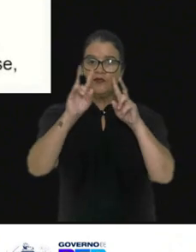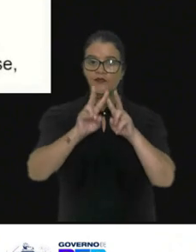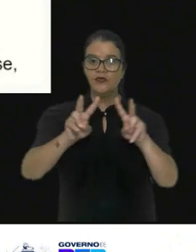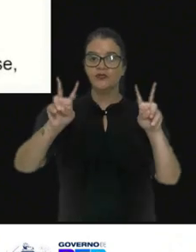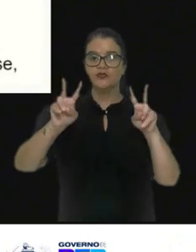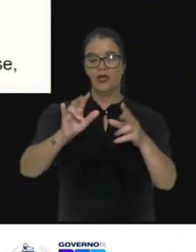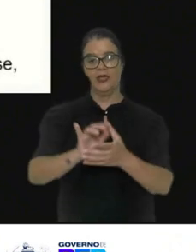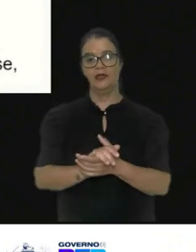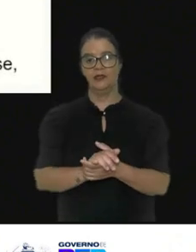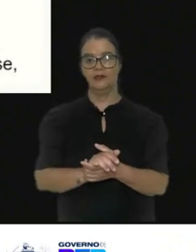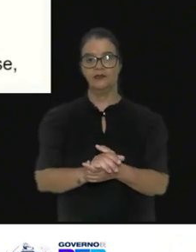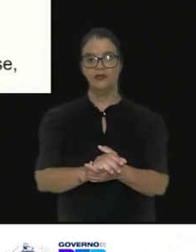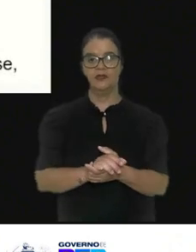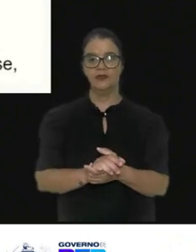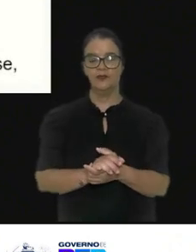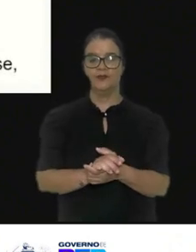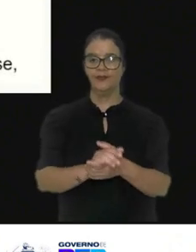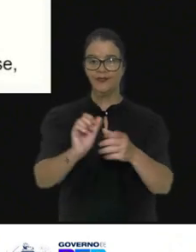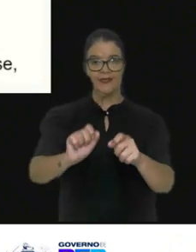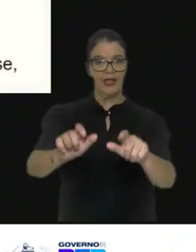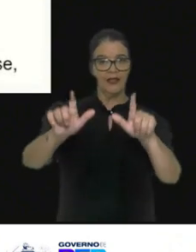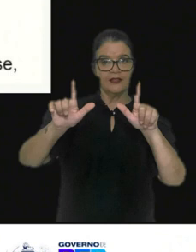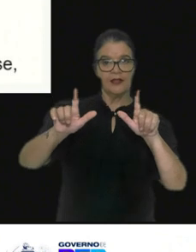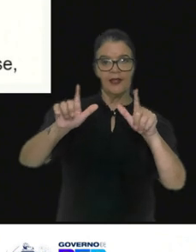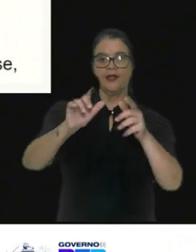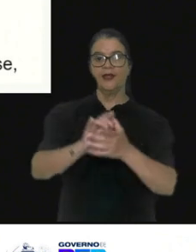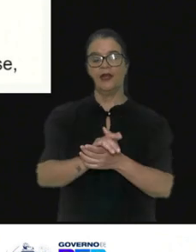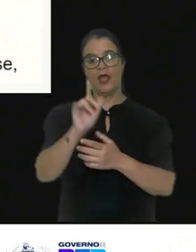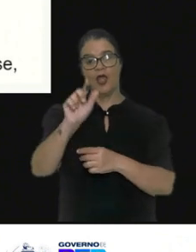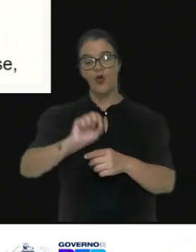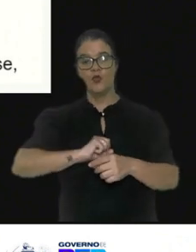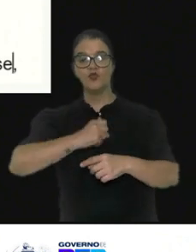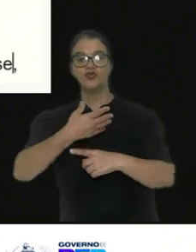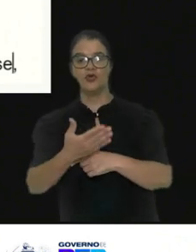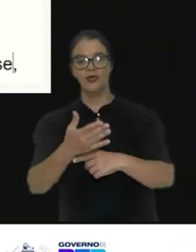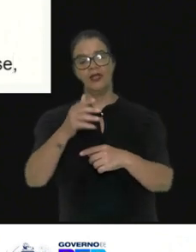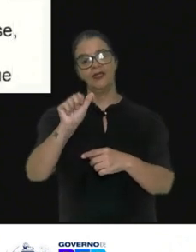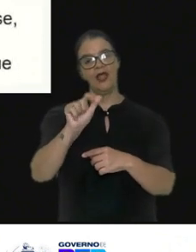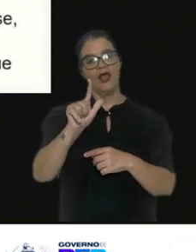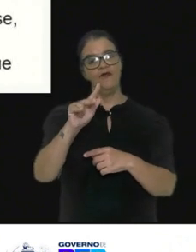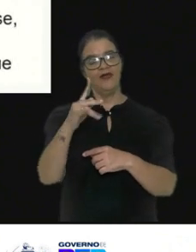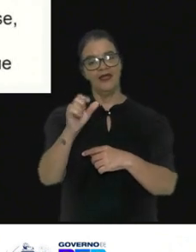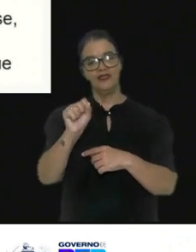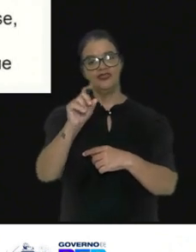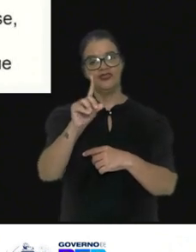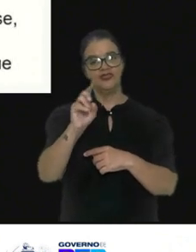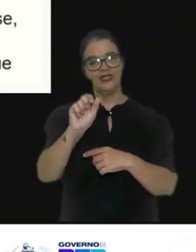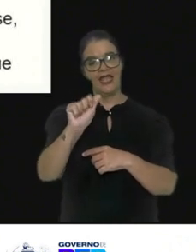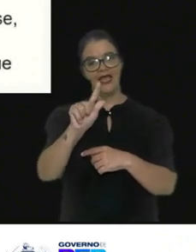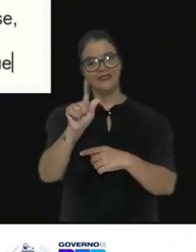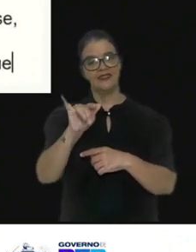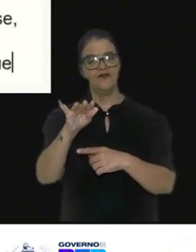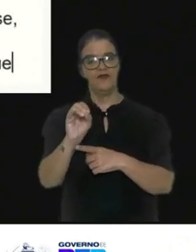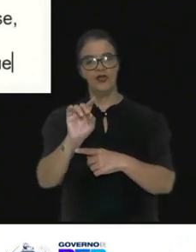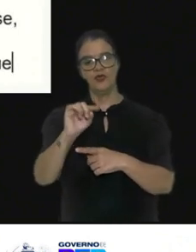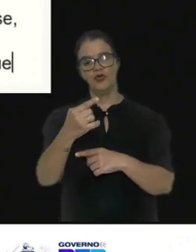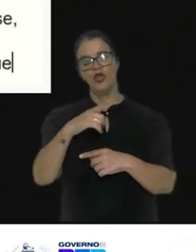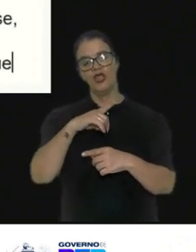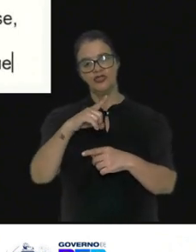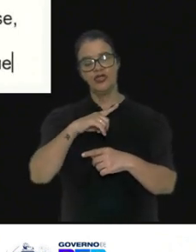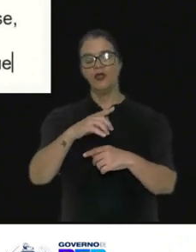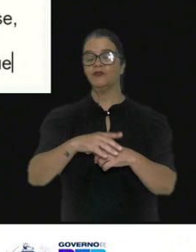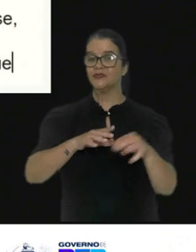que vocês estão vendo aqui visualizando-o aqui em tela é um soneto do Álvaro de